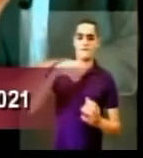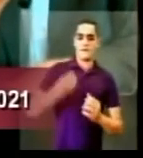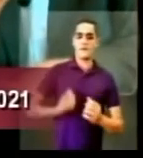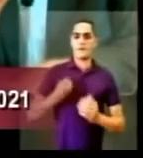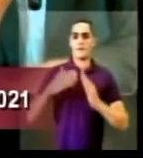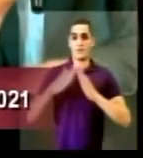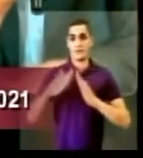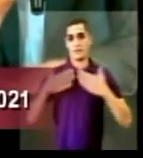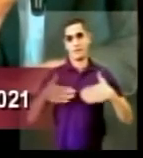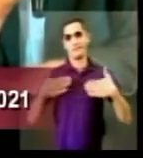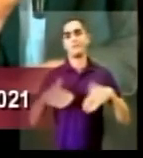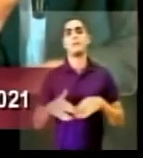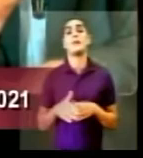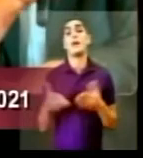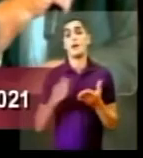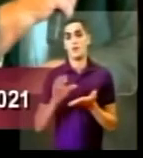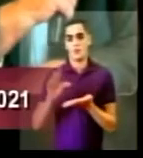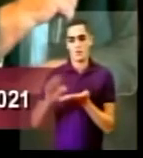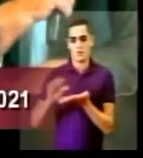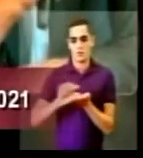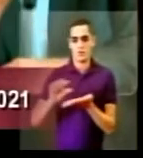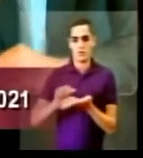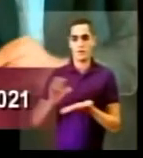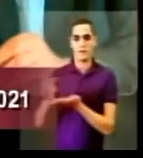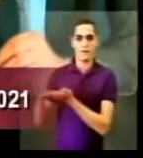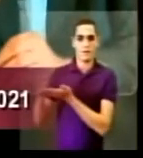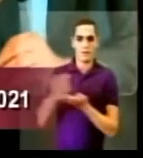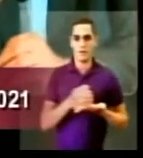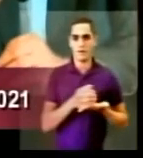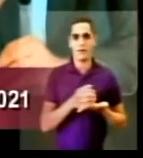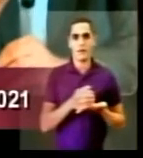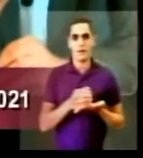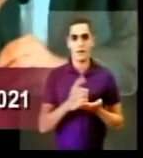As doses que nós recebemos agora somam